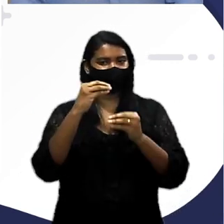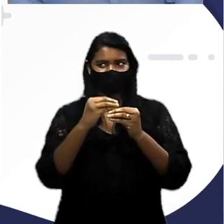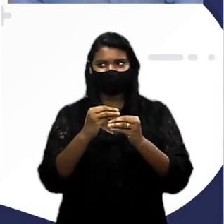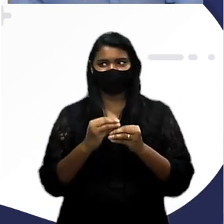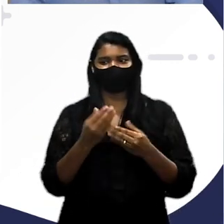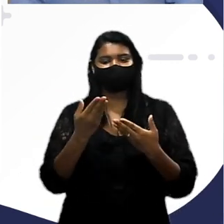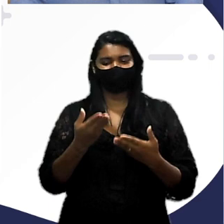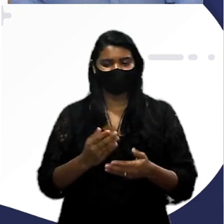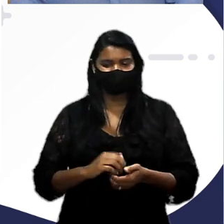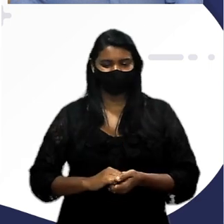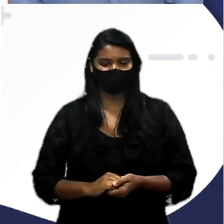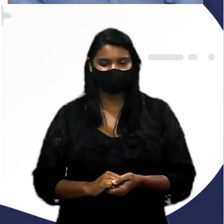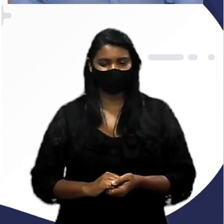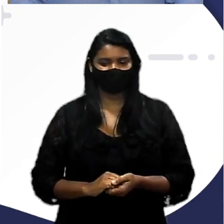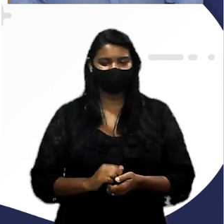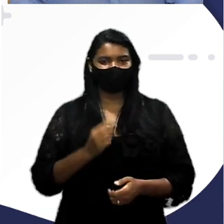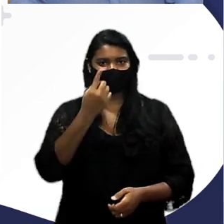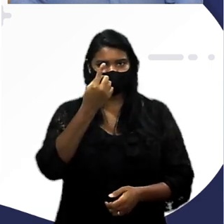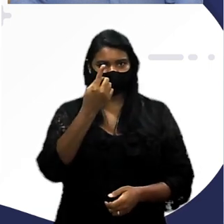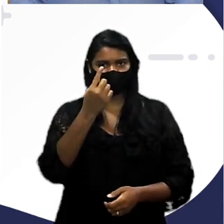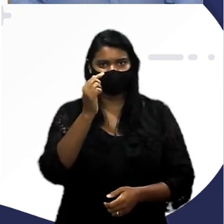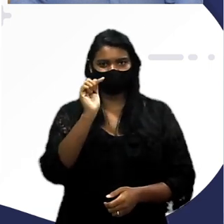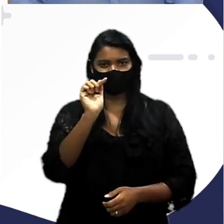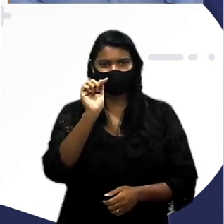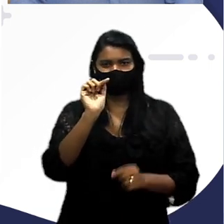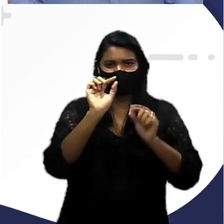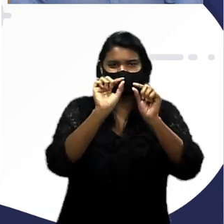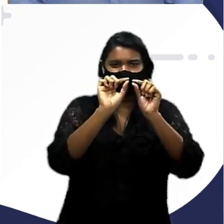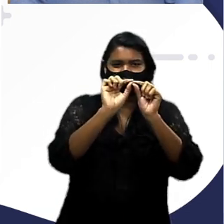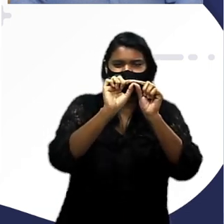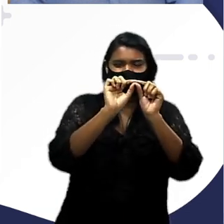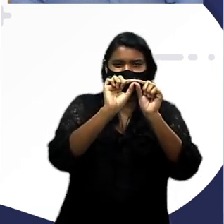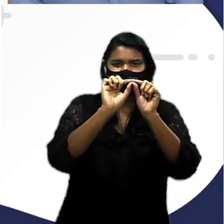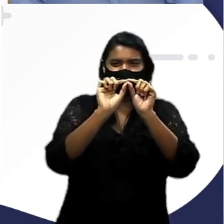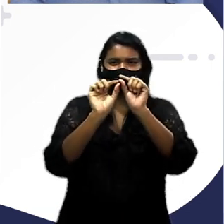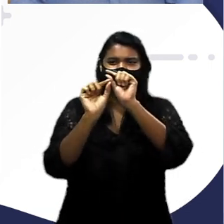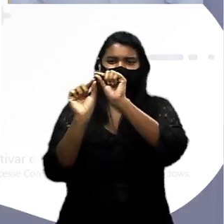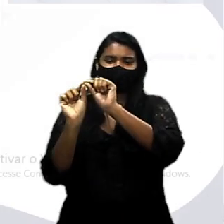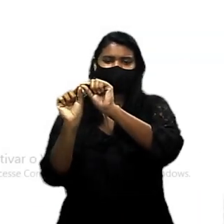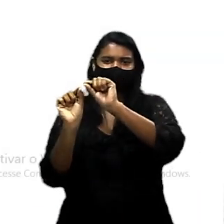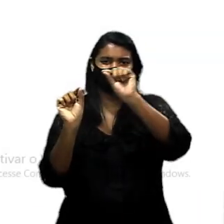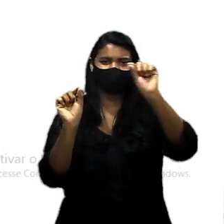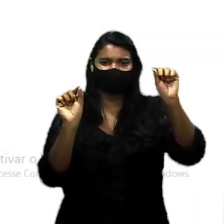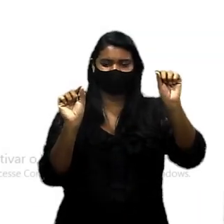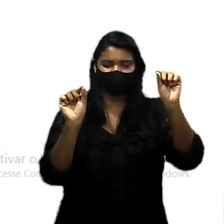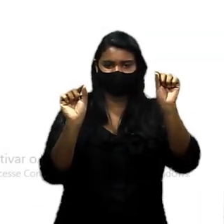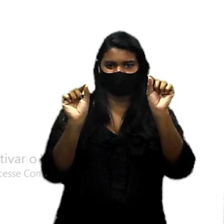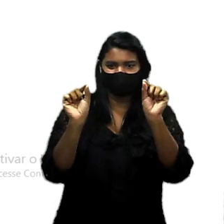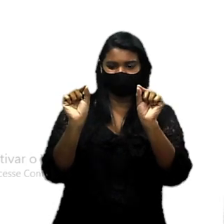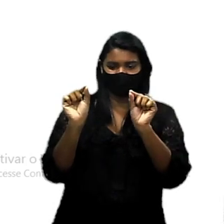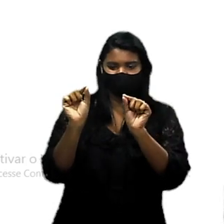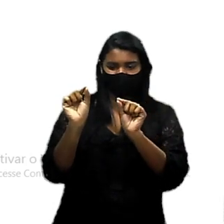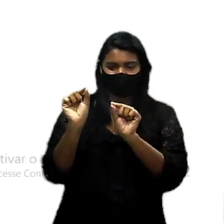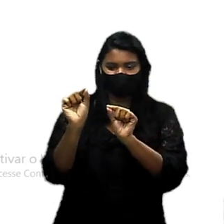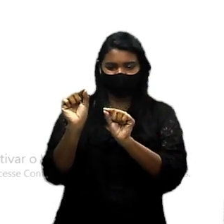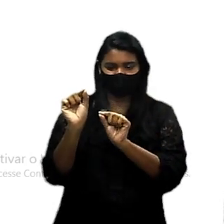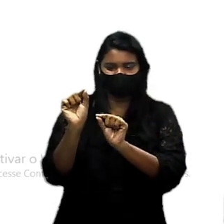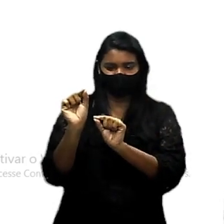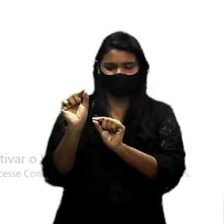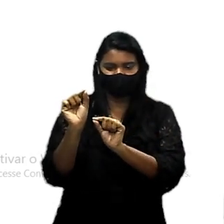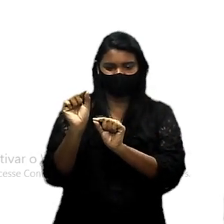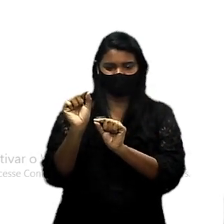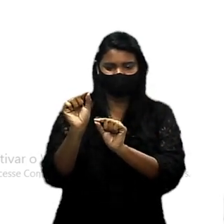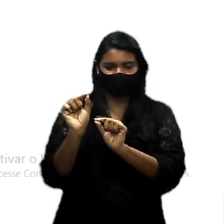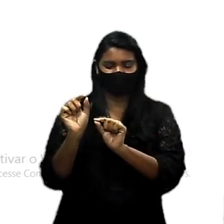pegar, né, lá em cima, o primeiro pontinho no canto superior esquerdo e sair descendo com o lápis, vai descendo,